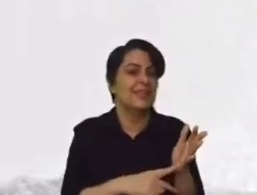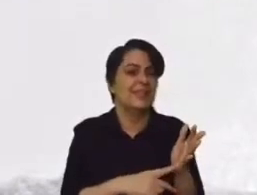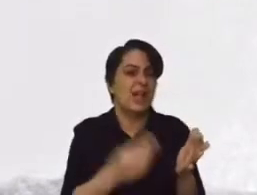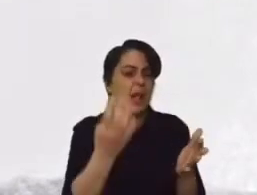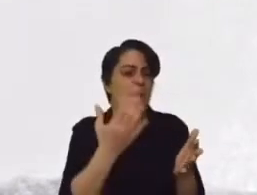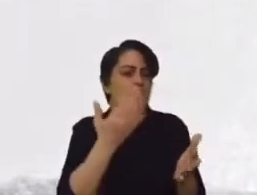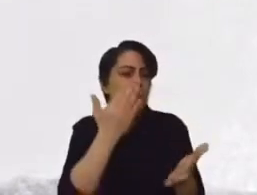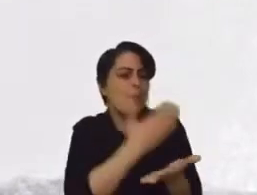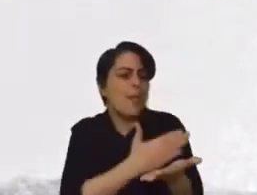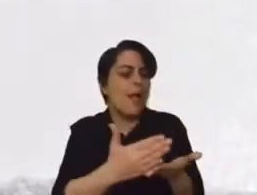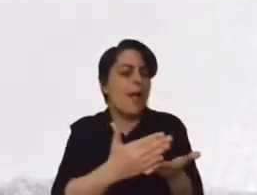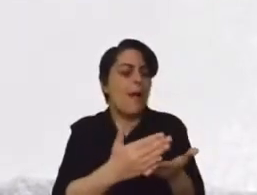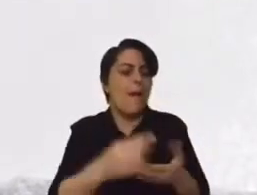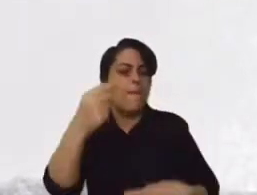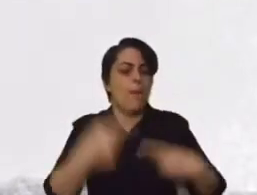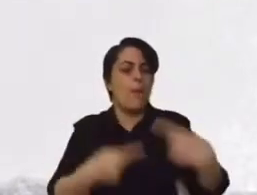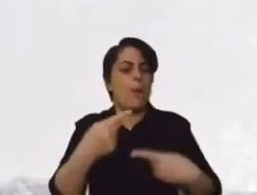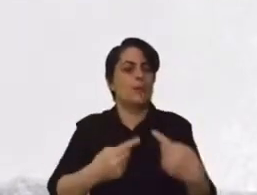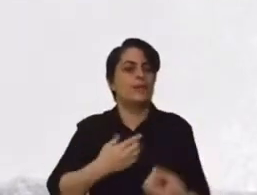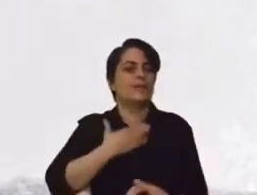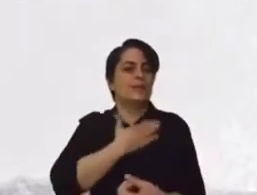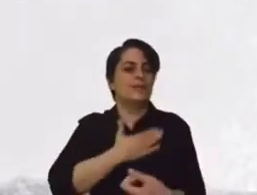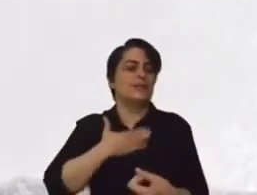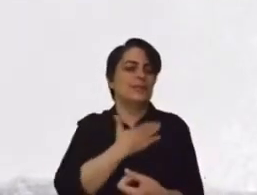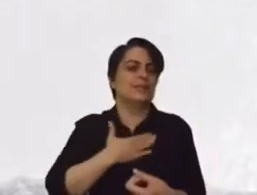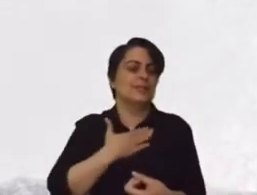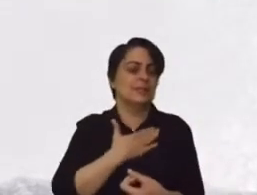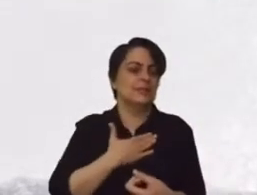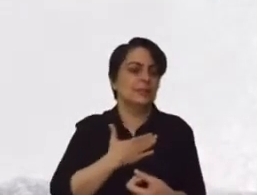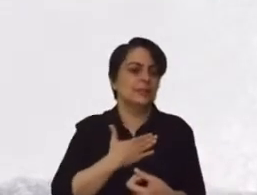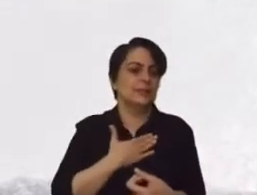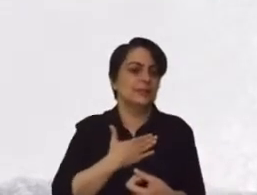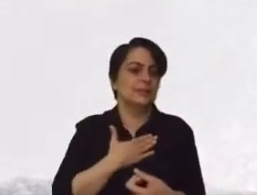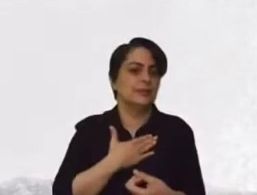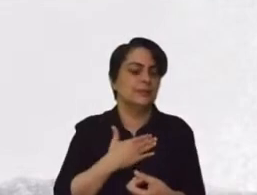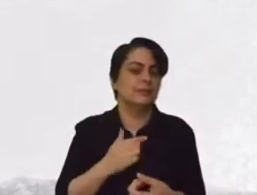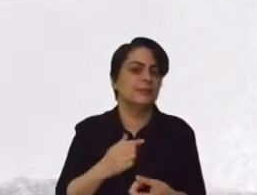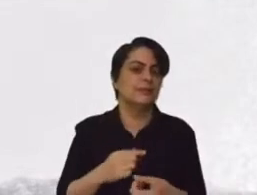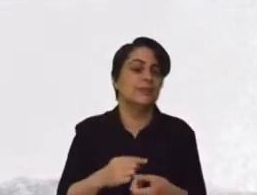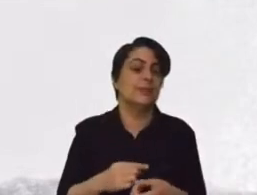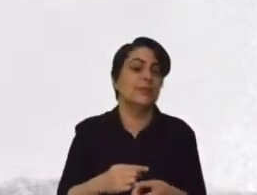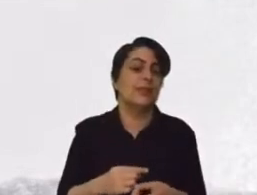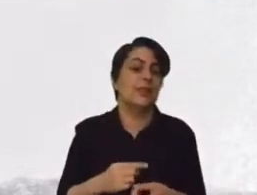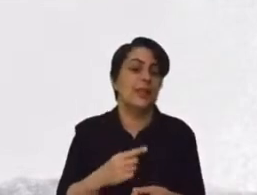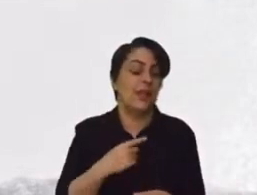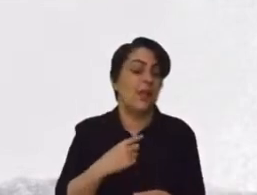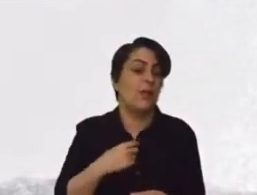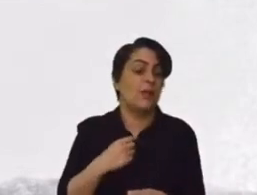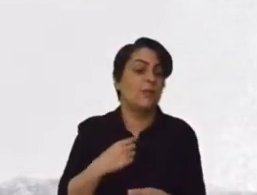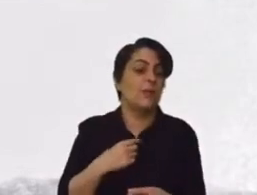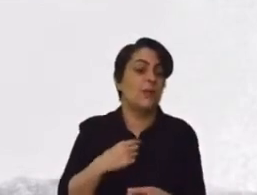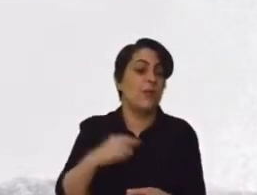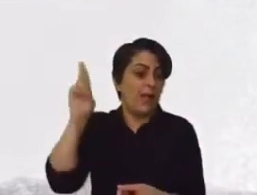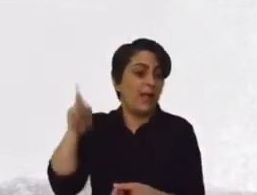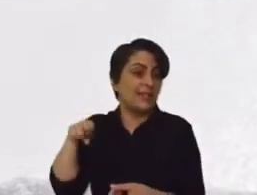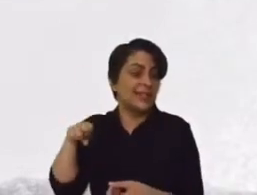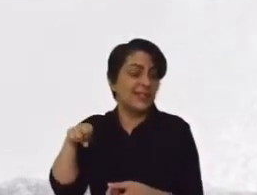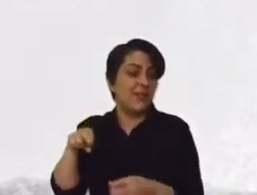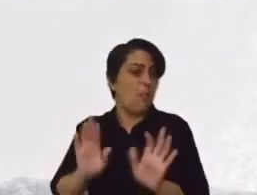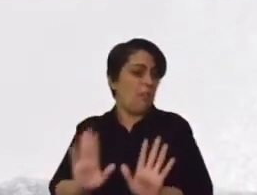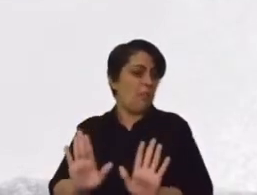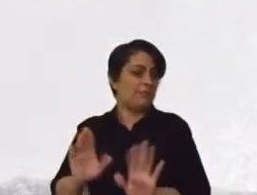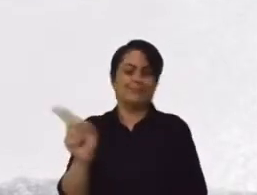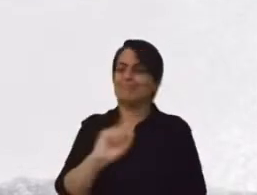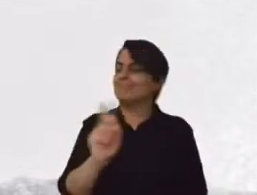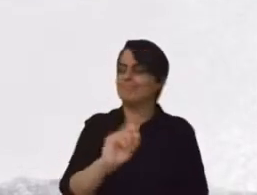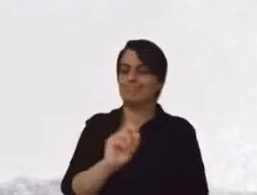política eu peguei gosto pela luta. Portanto, eu não tenho nenhuma razão de parar. E tenho